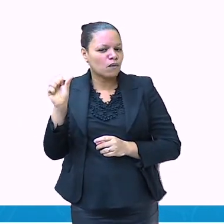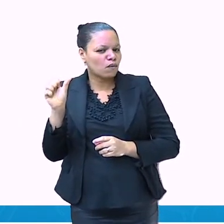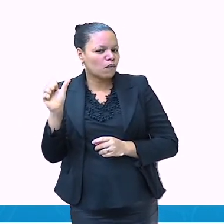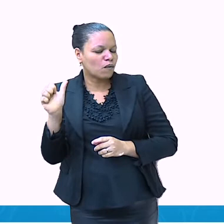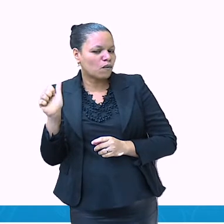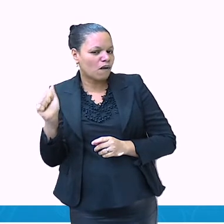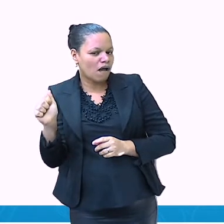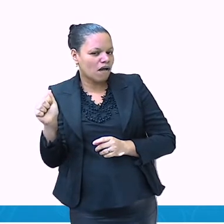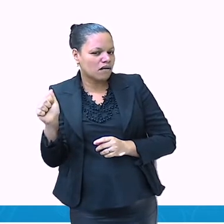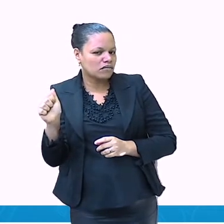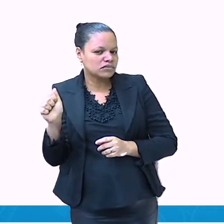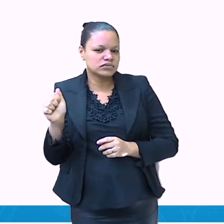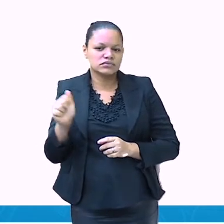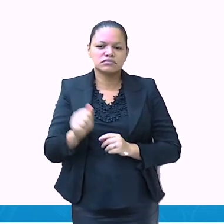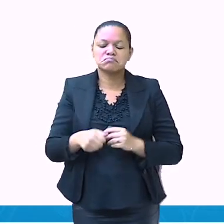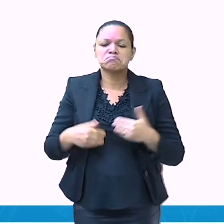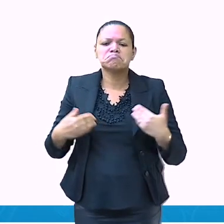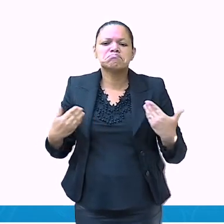When